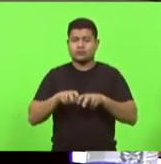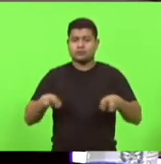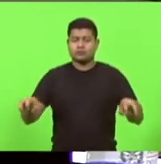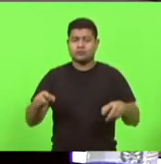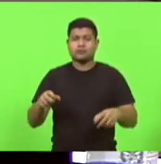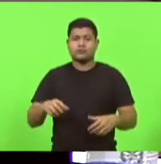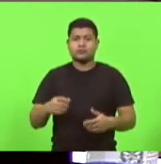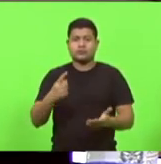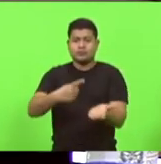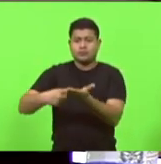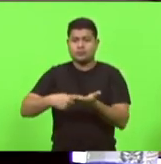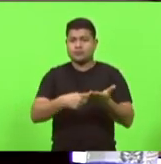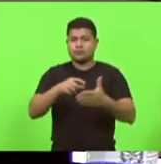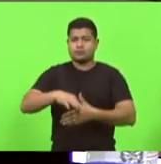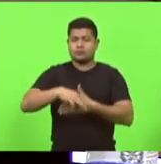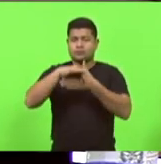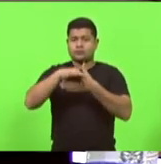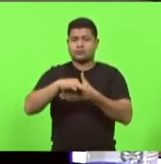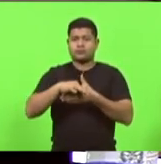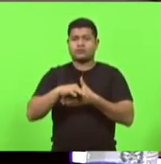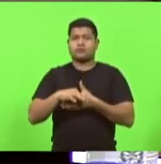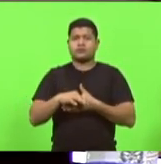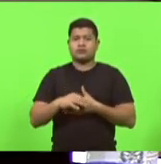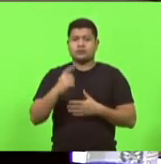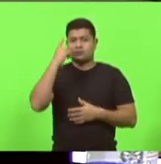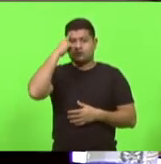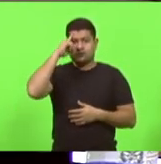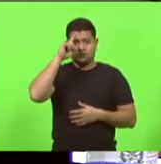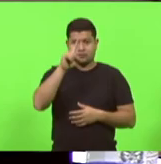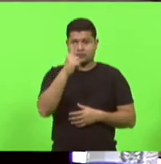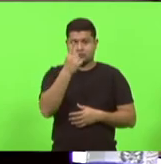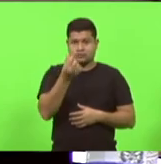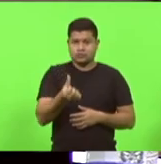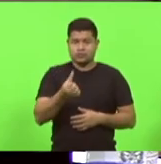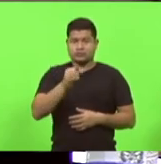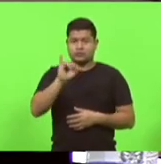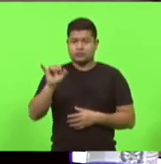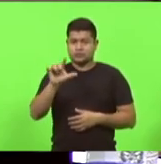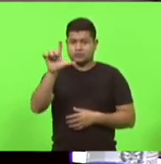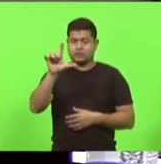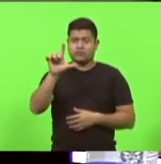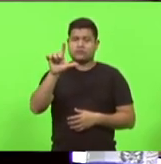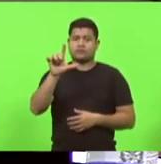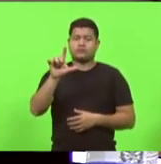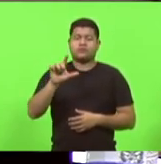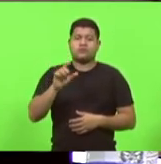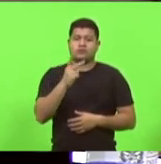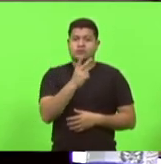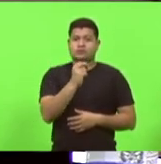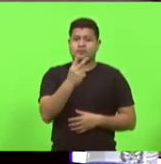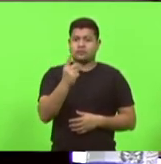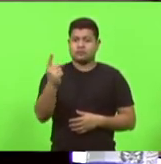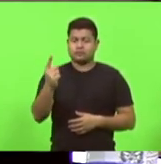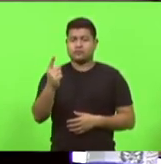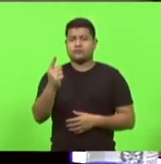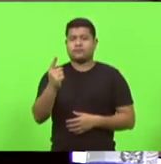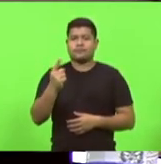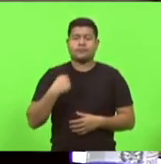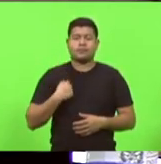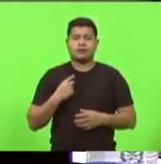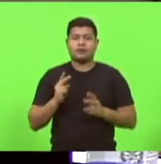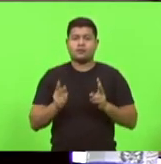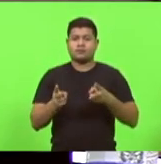de líderes, ambos do dia 16 de junho de 2021, pela manutenção das